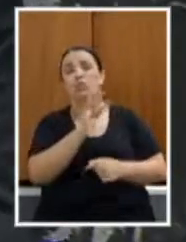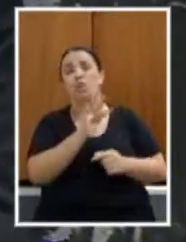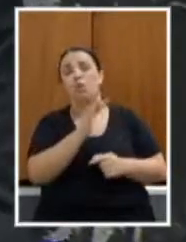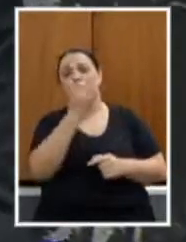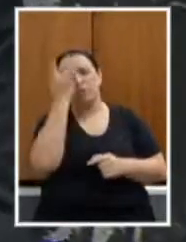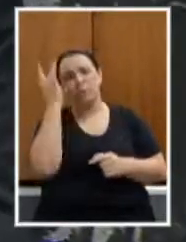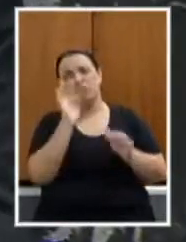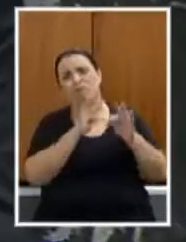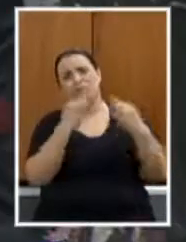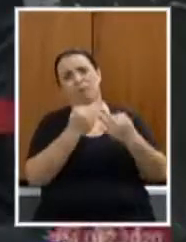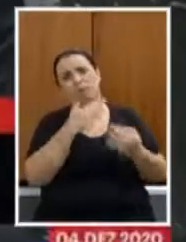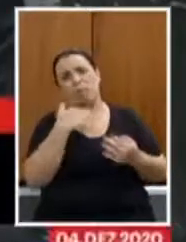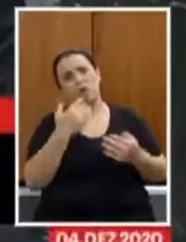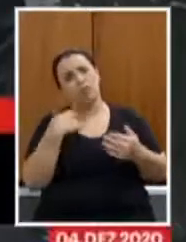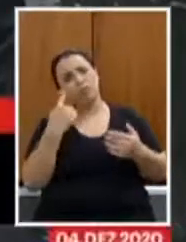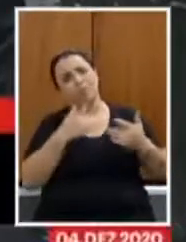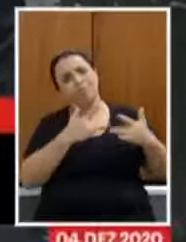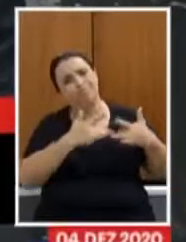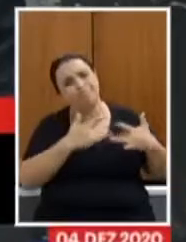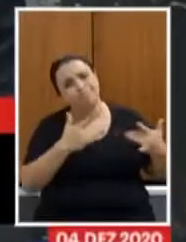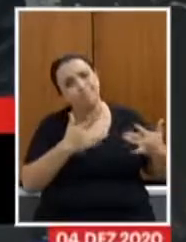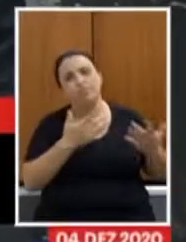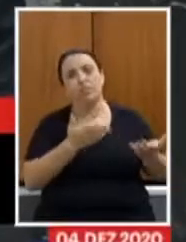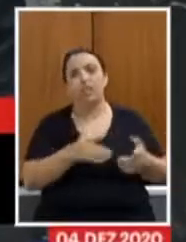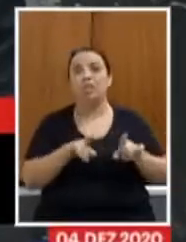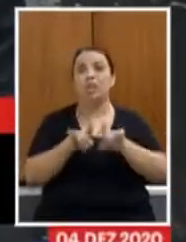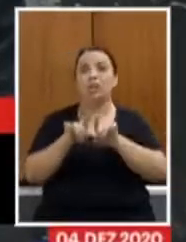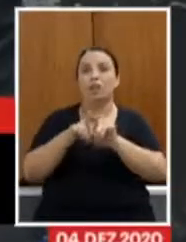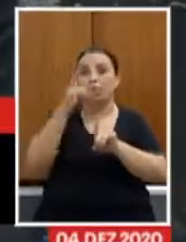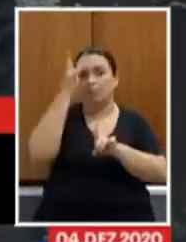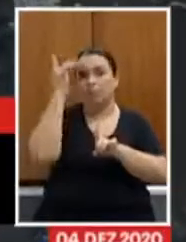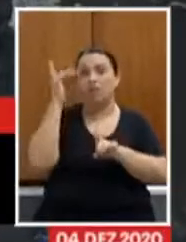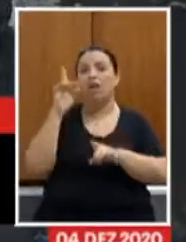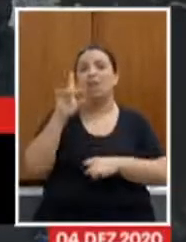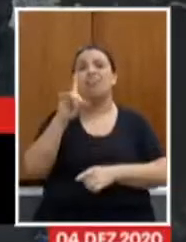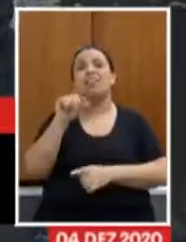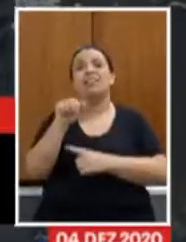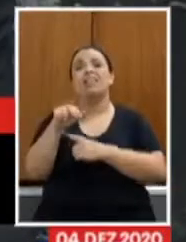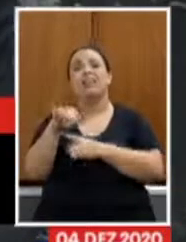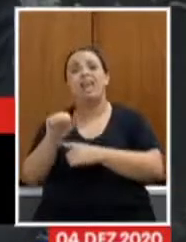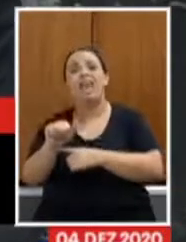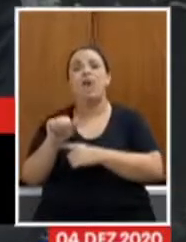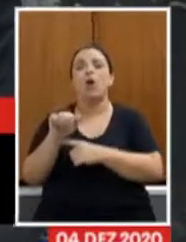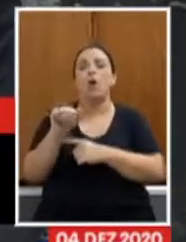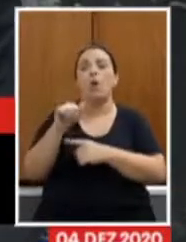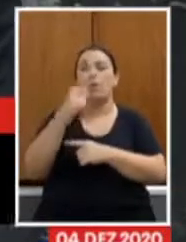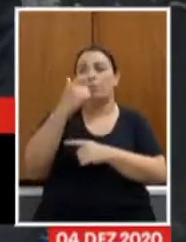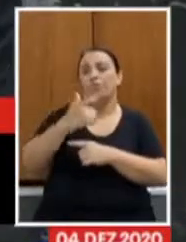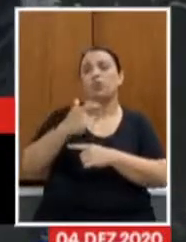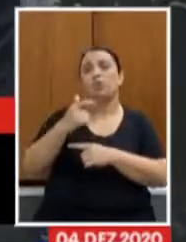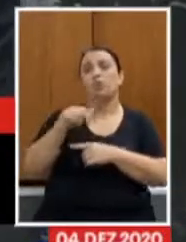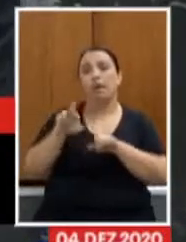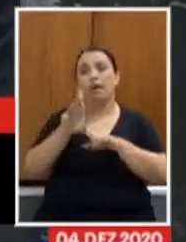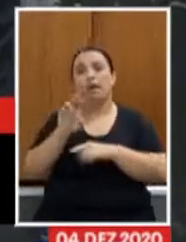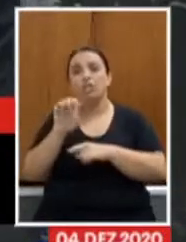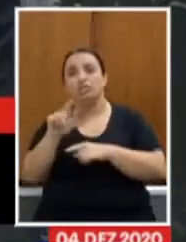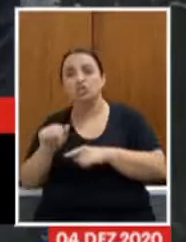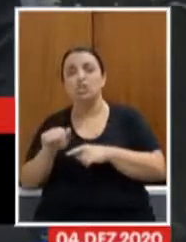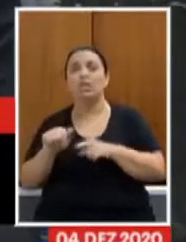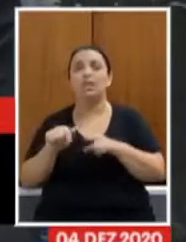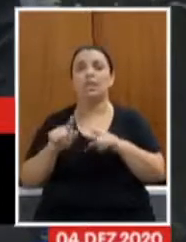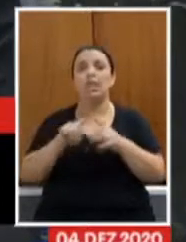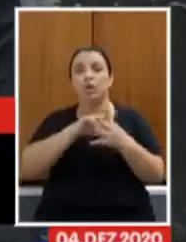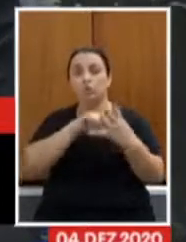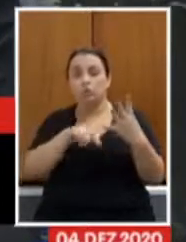nossa solidariedade, também nas pessoas do Daniel, da Regina, e em nome dos